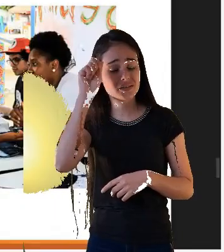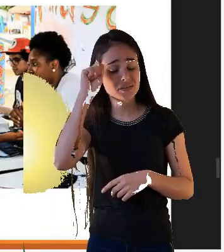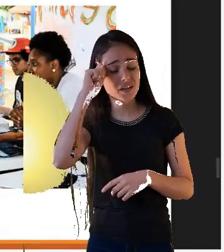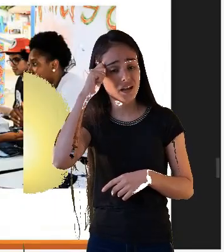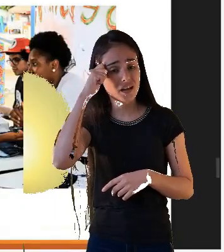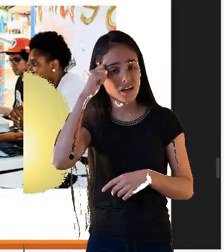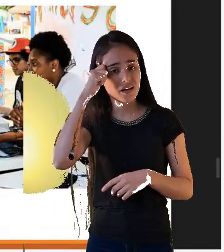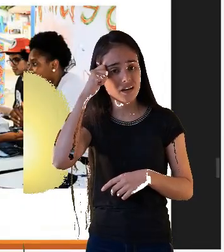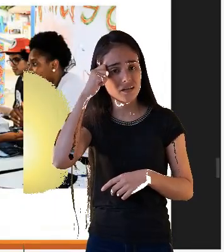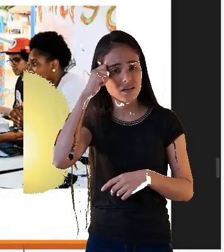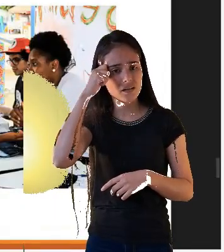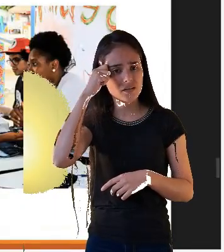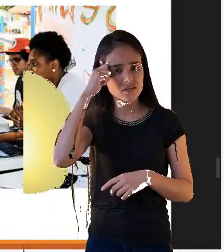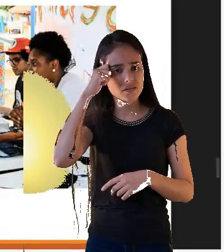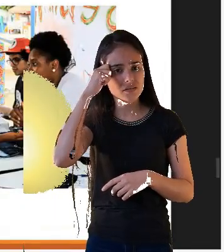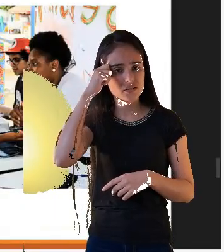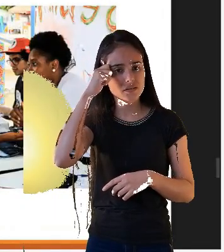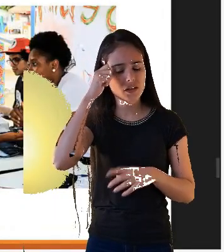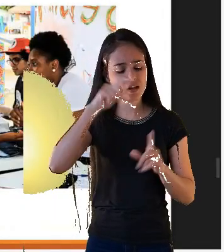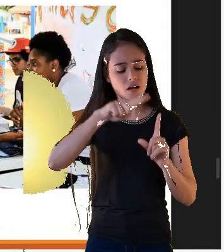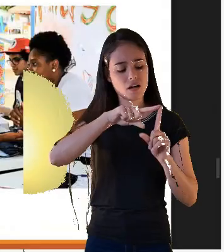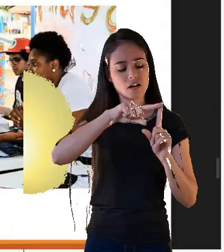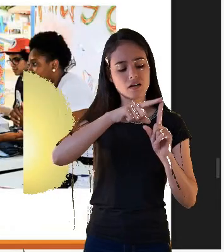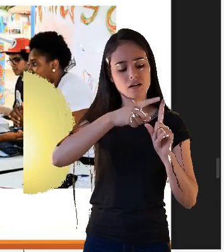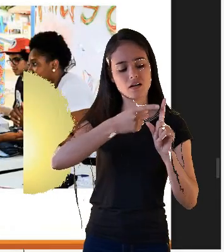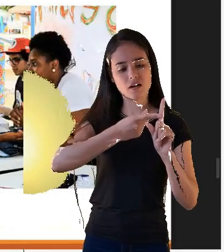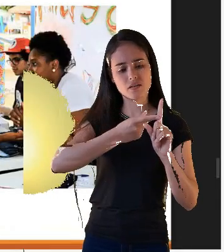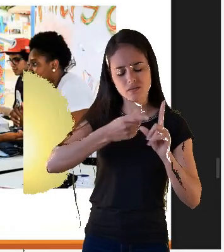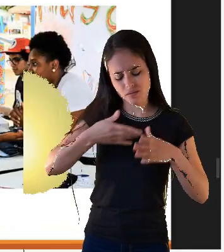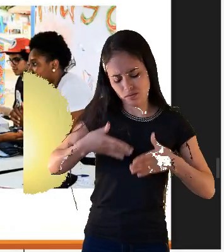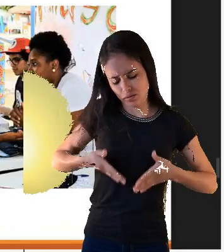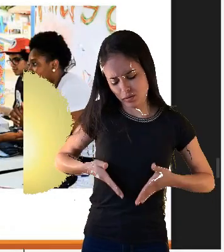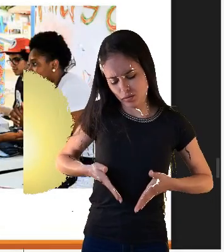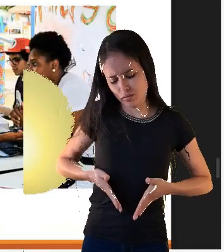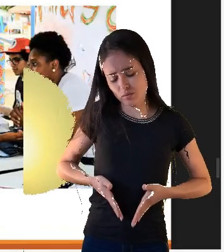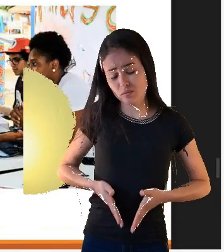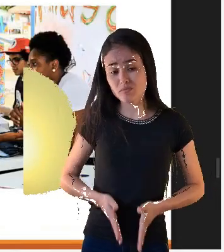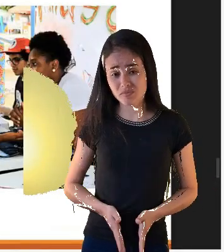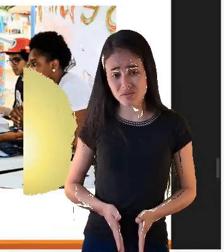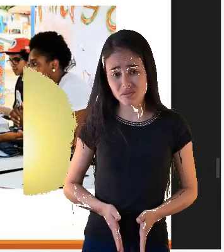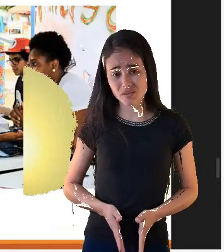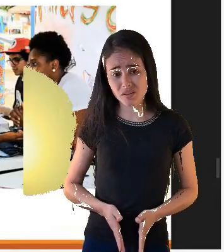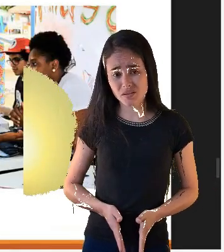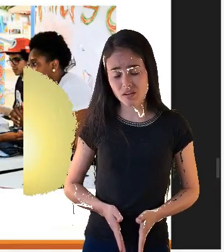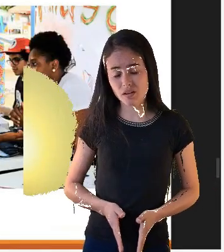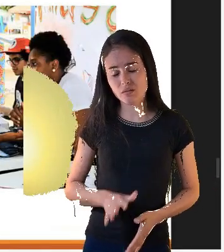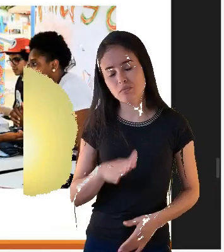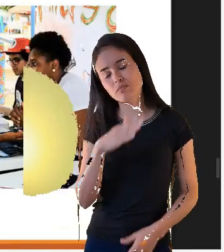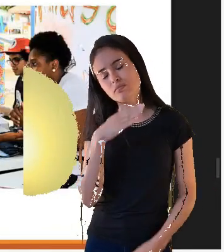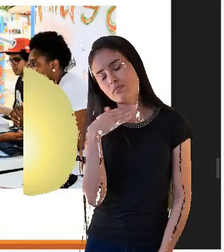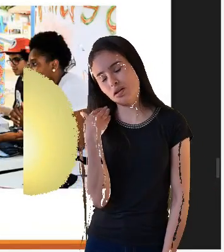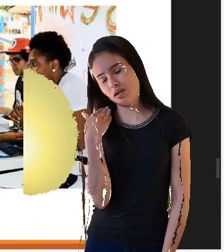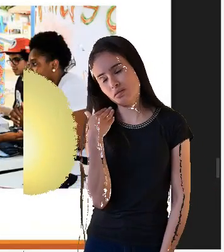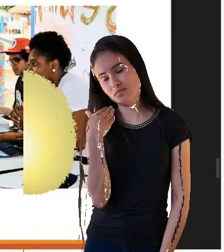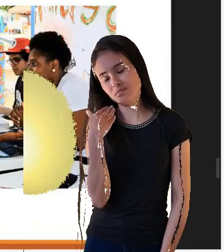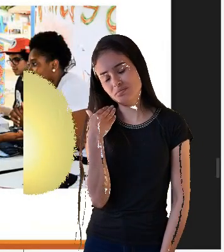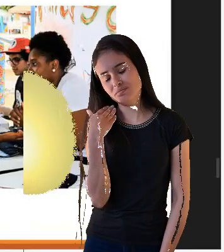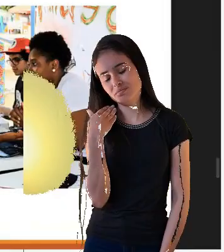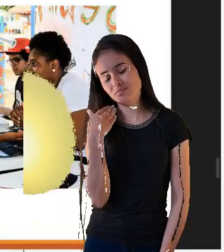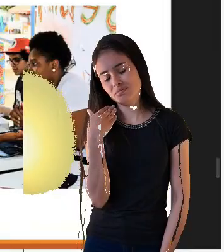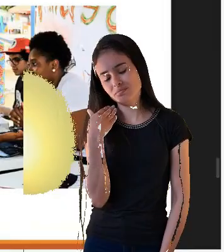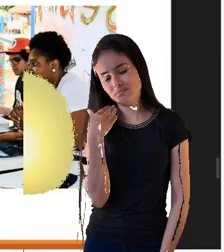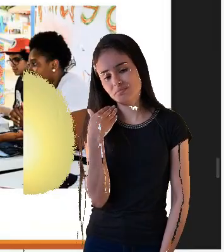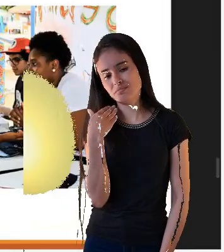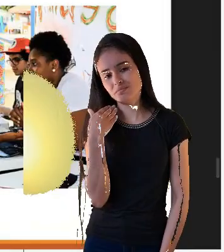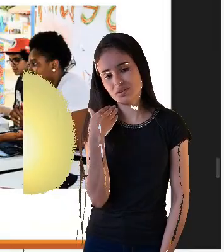que morriam logo após de dar à luz, essas mães eram mães negras, né?